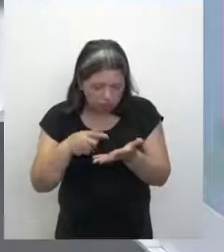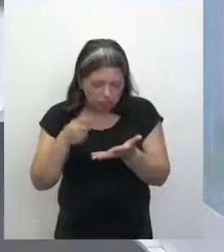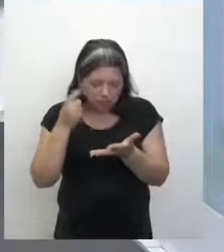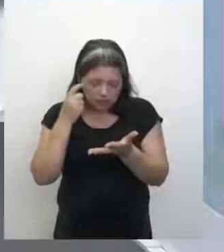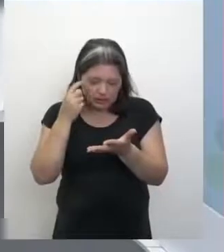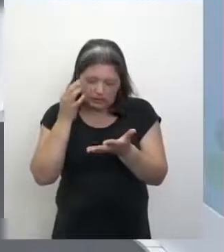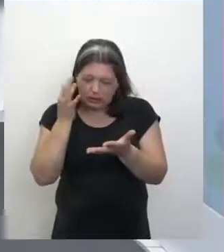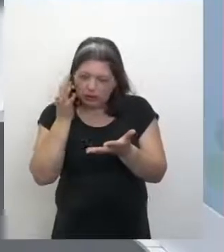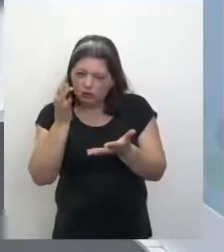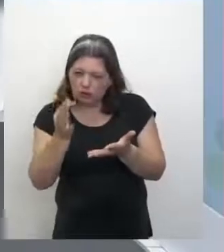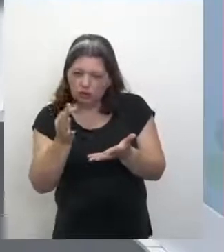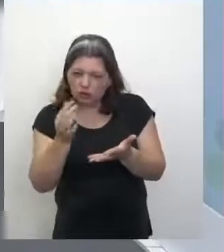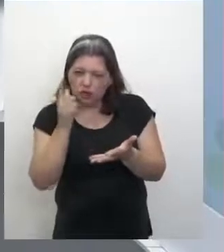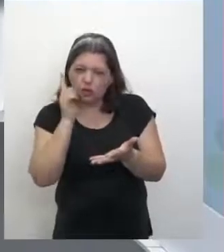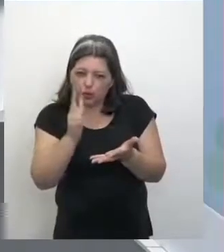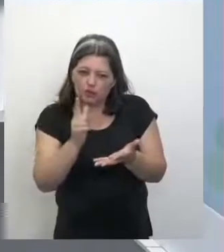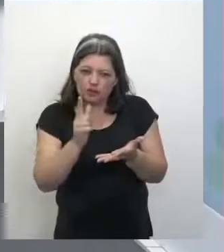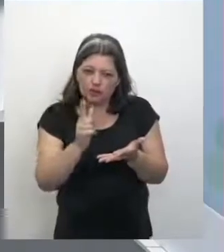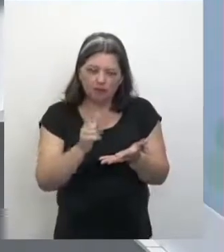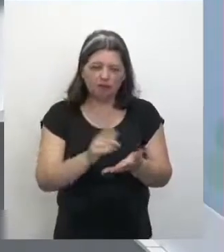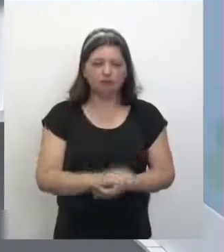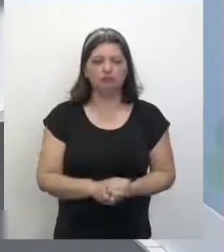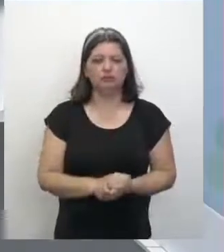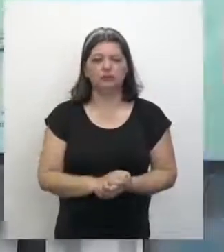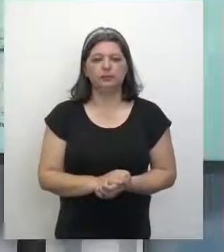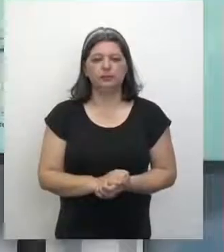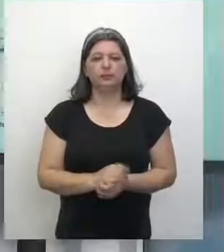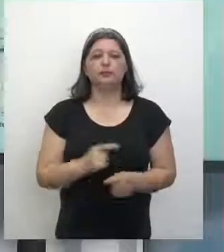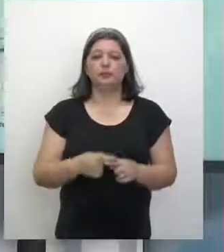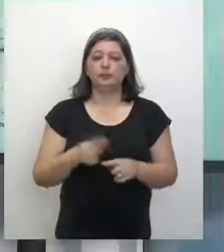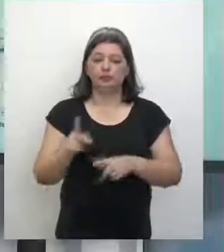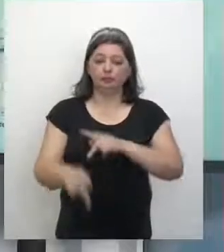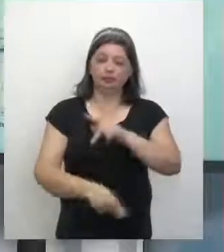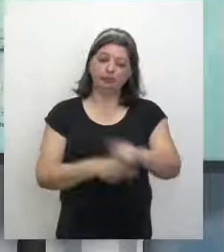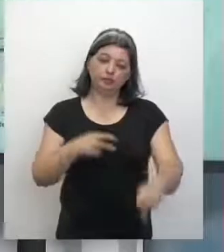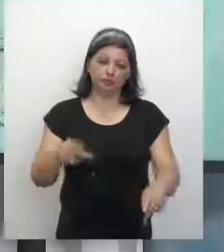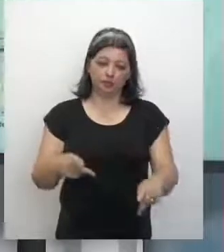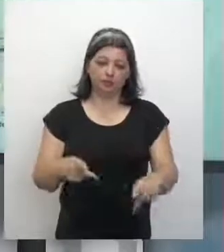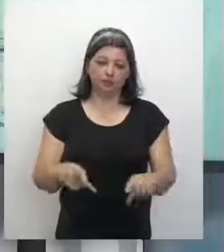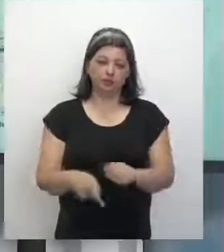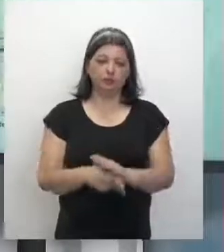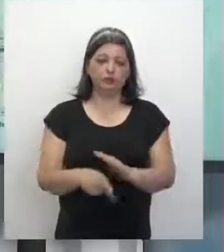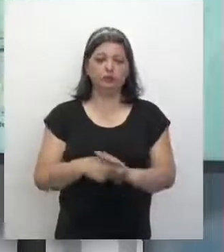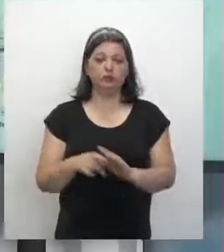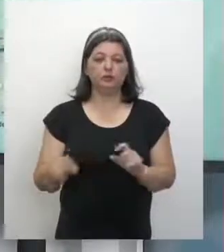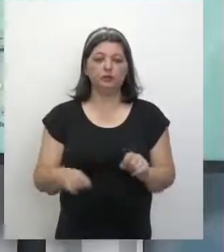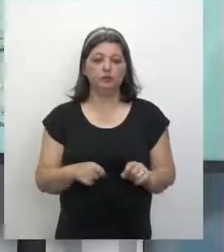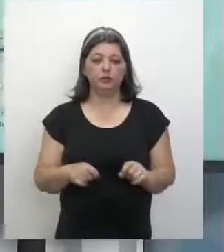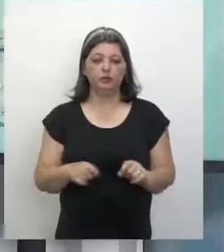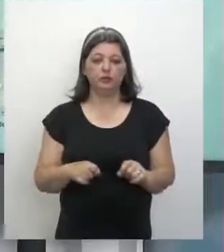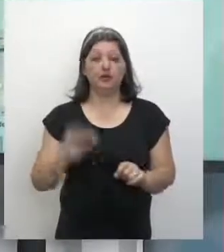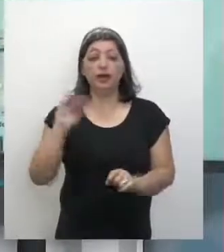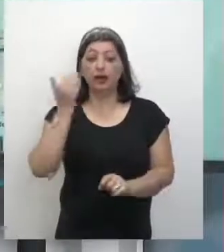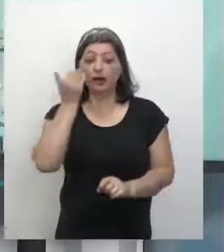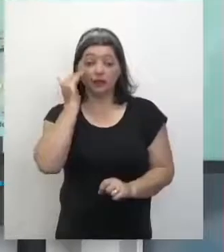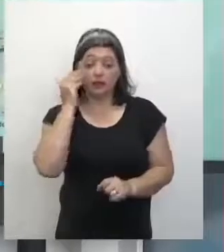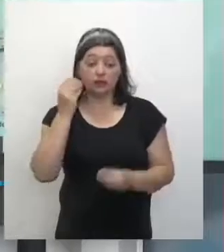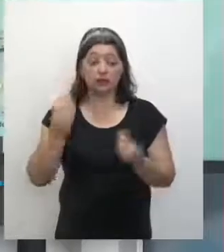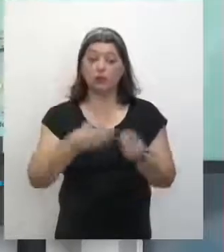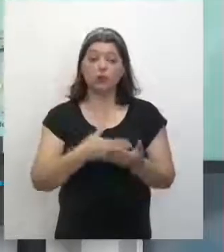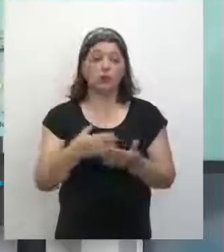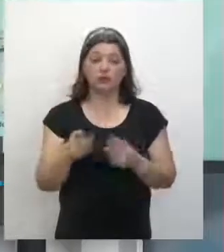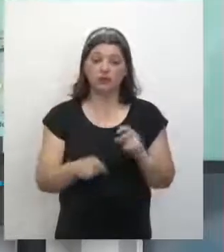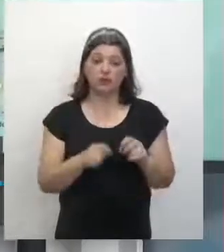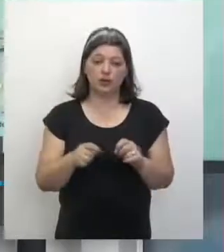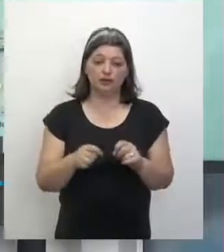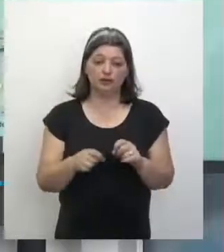né? Todo um imaginário. É porque, na realidade, quando você tem um povo que tem essa questão, né, de entendimento, aí começa a vir, né,